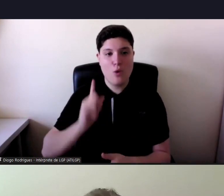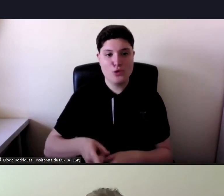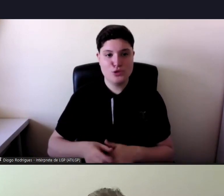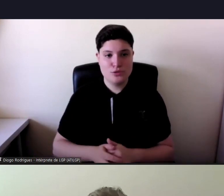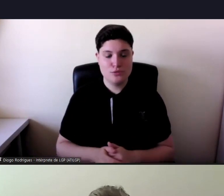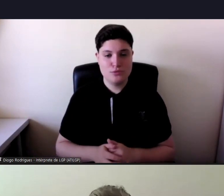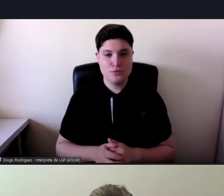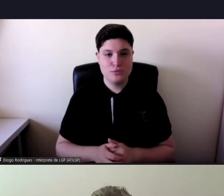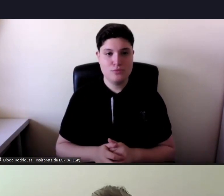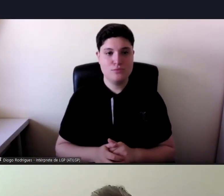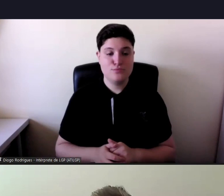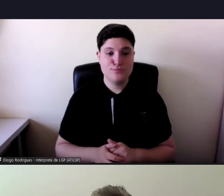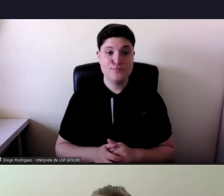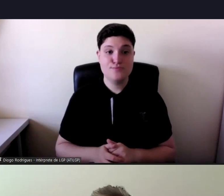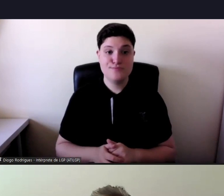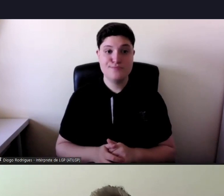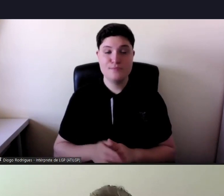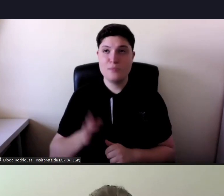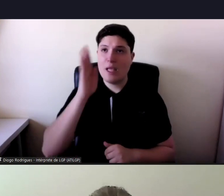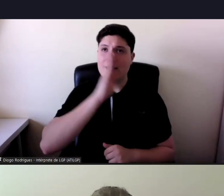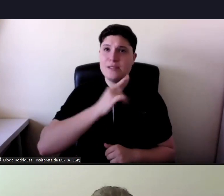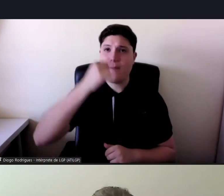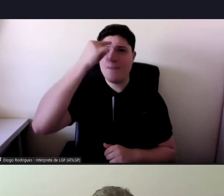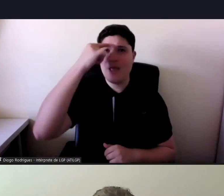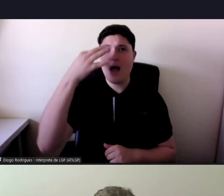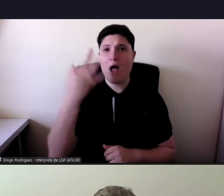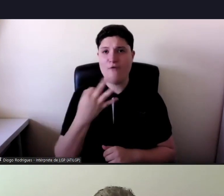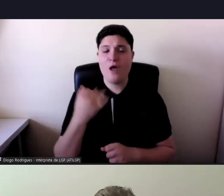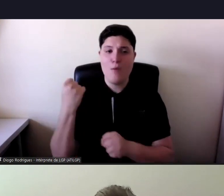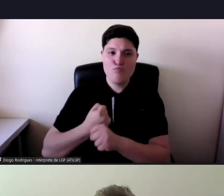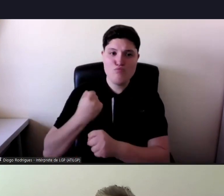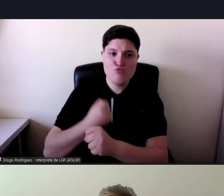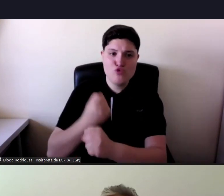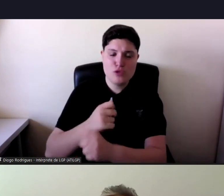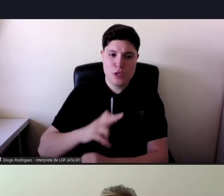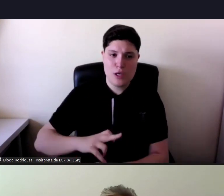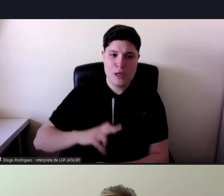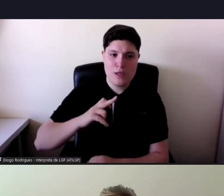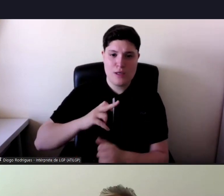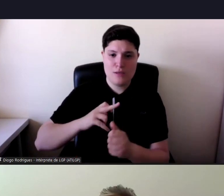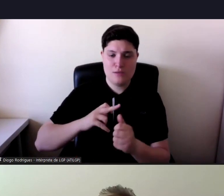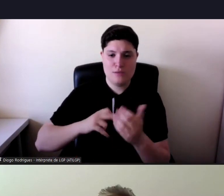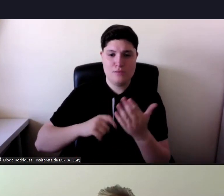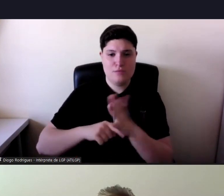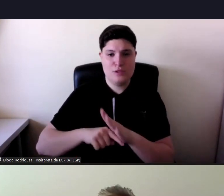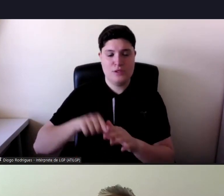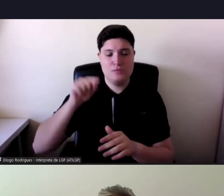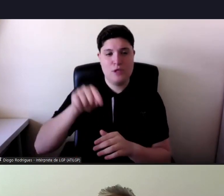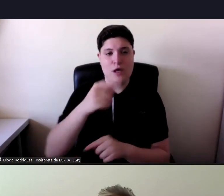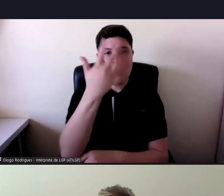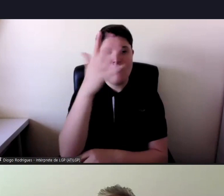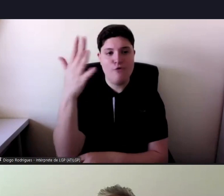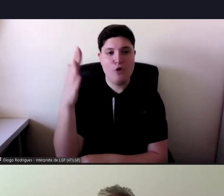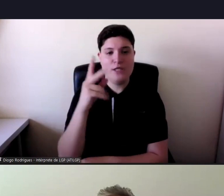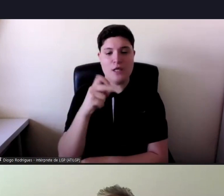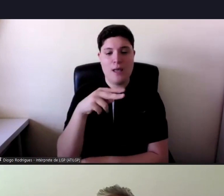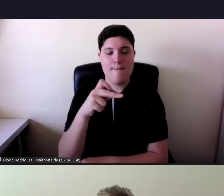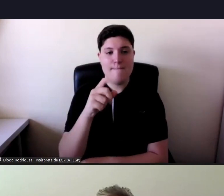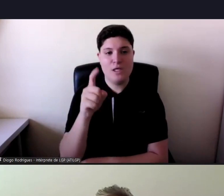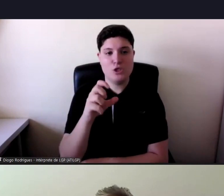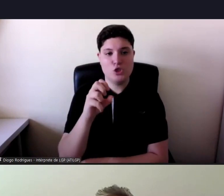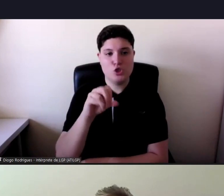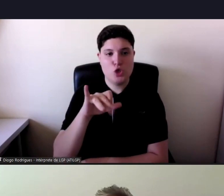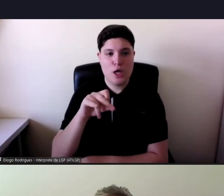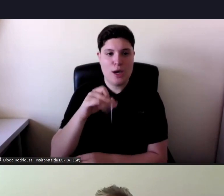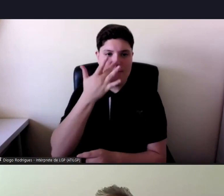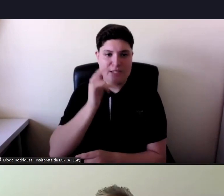objetivo de reconhecer, junto às Nações Unidas, o clima como património comum da humanidade. Portanto, este é o artigo 15